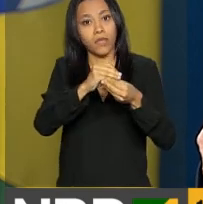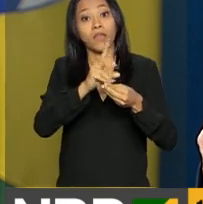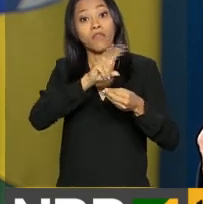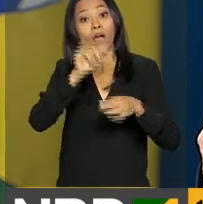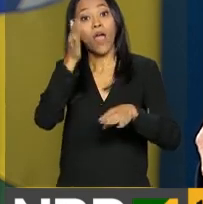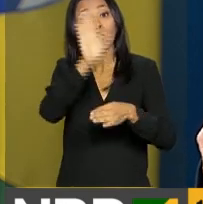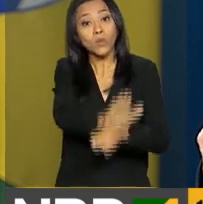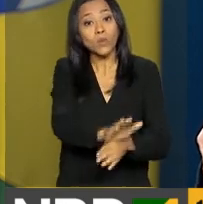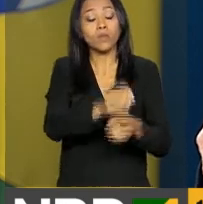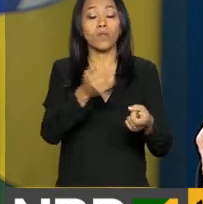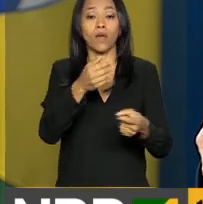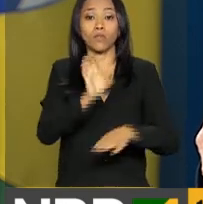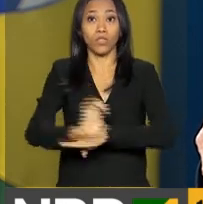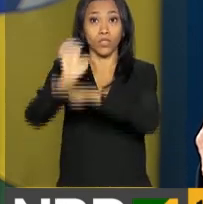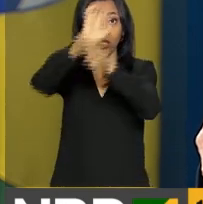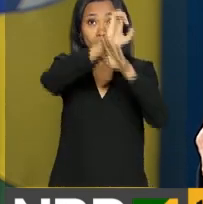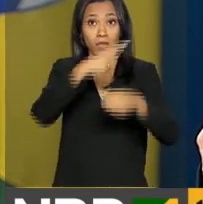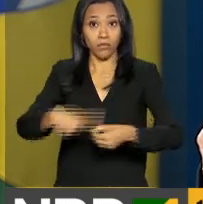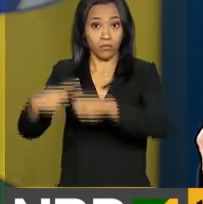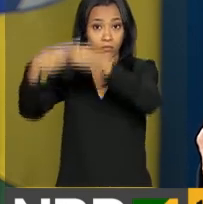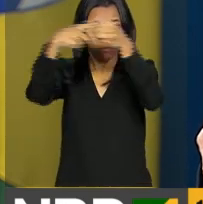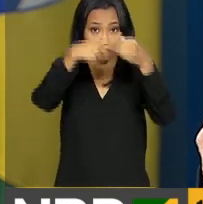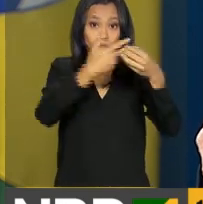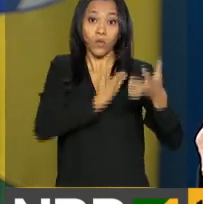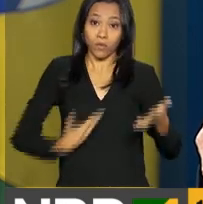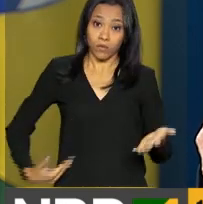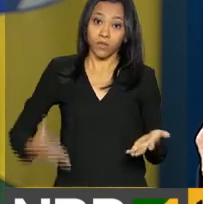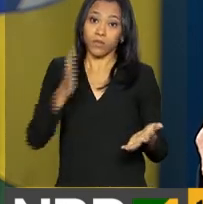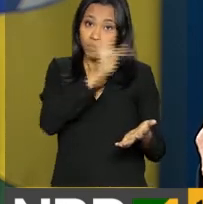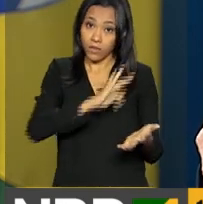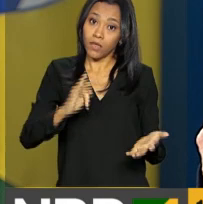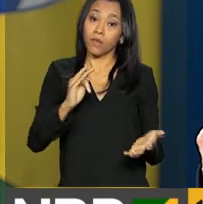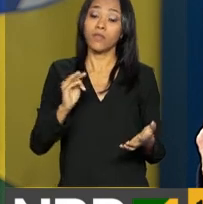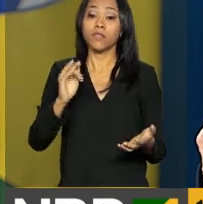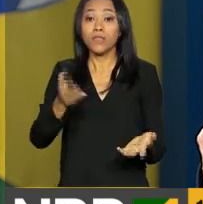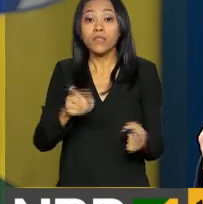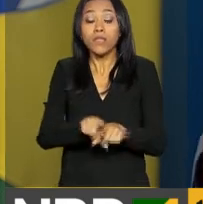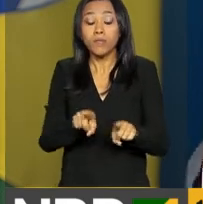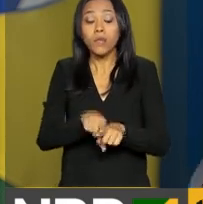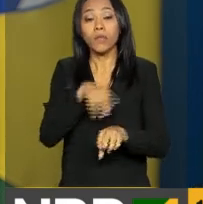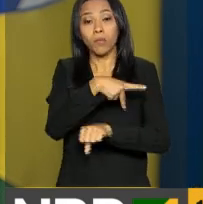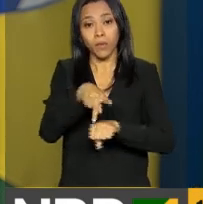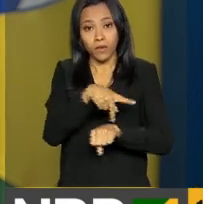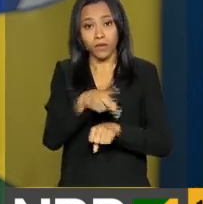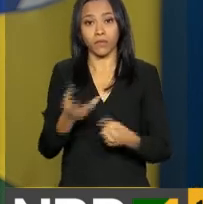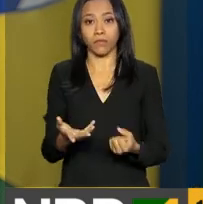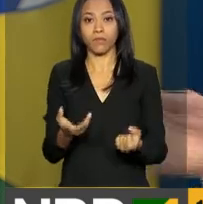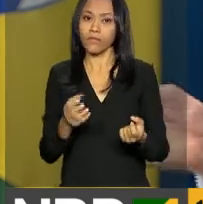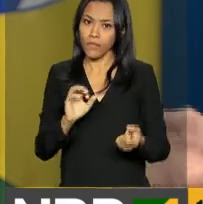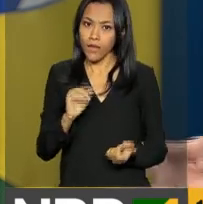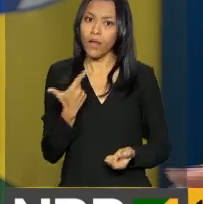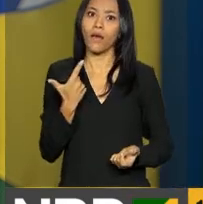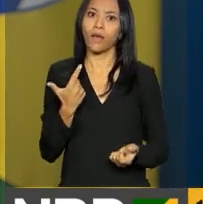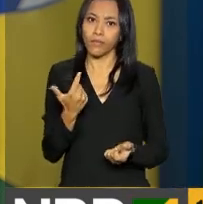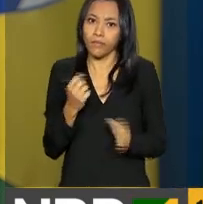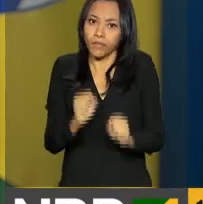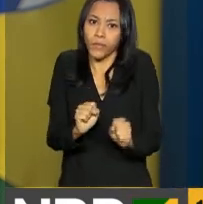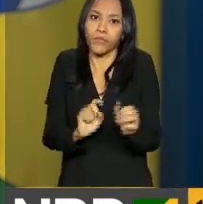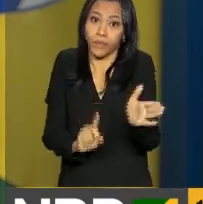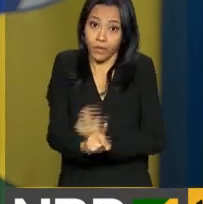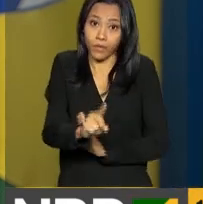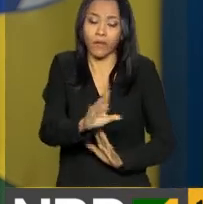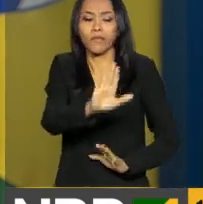União, para os Estados, para os benefícios, portanto, para o Brasil. Agora, é claro que pode se perguntar, mas vem cá,